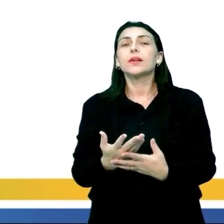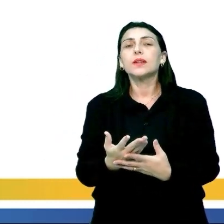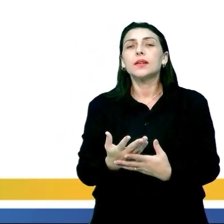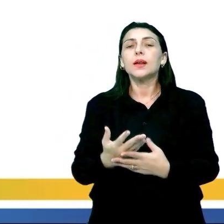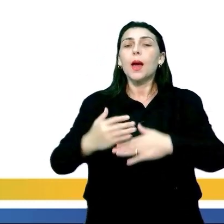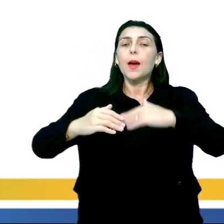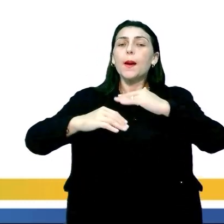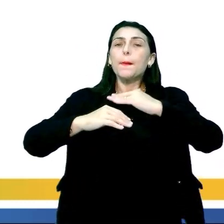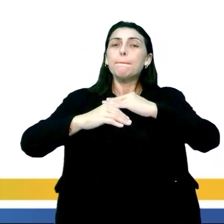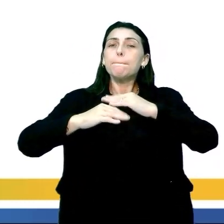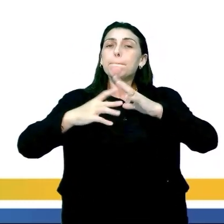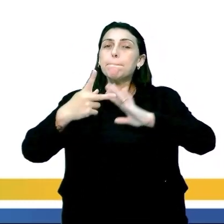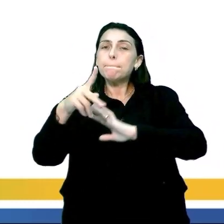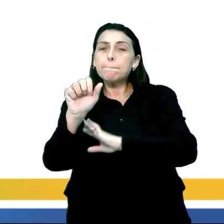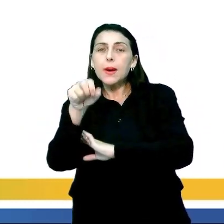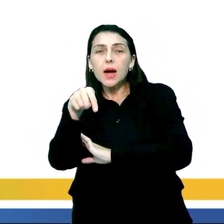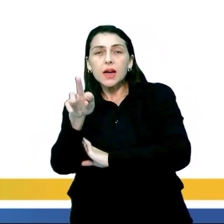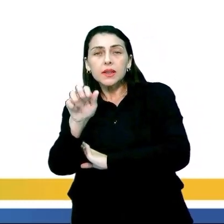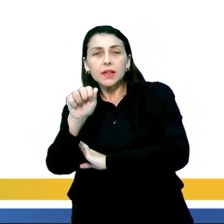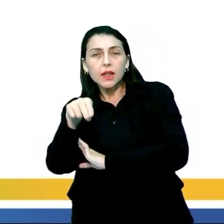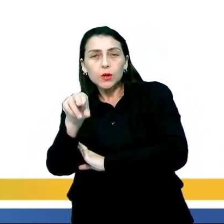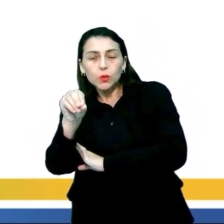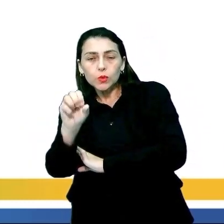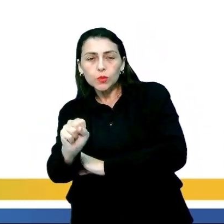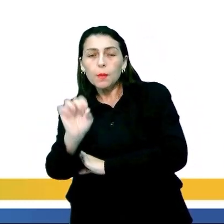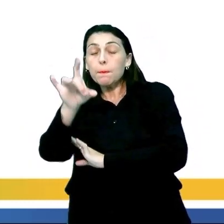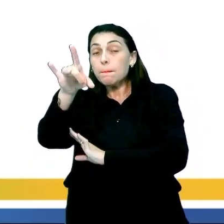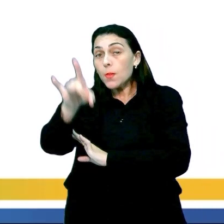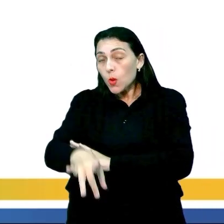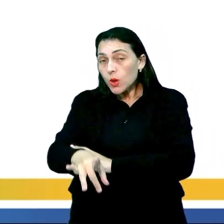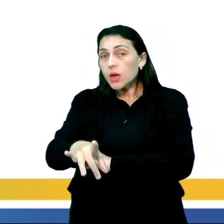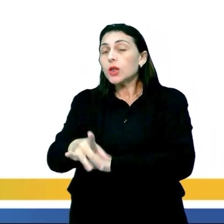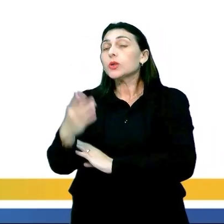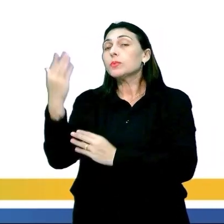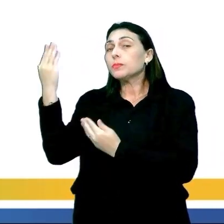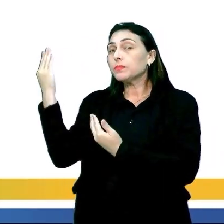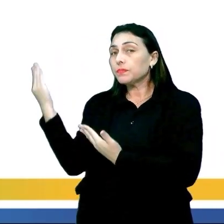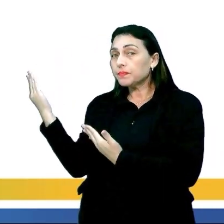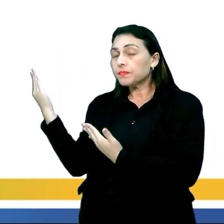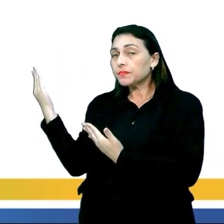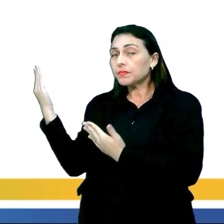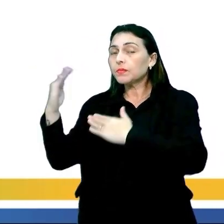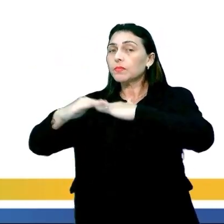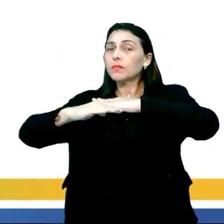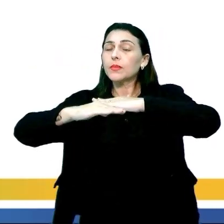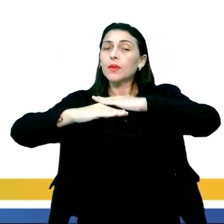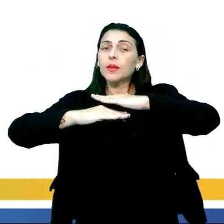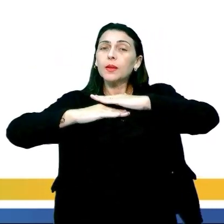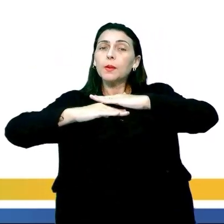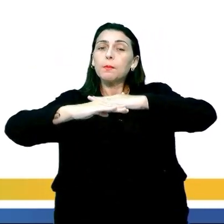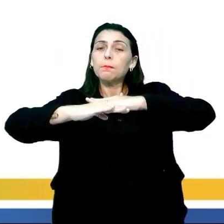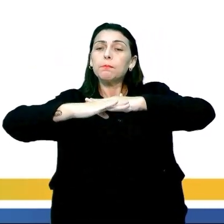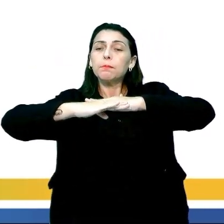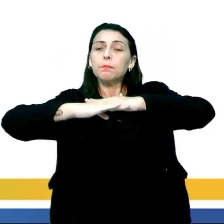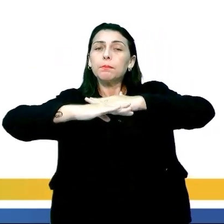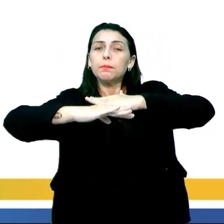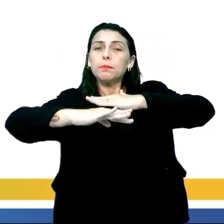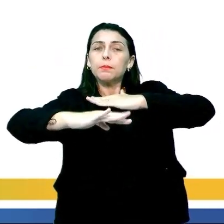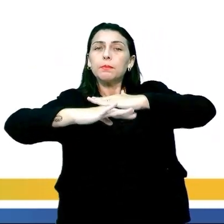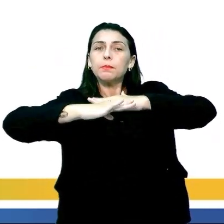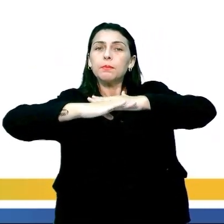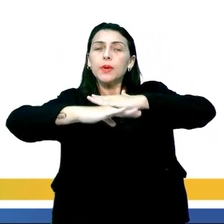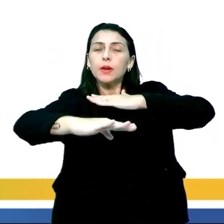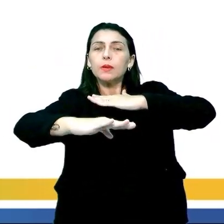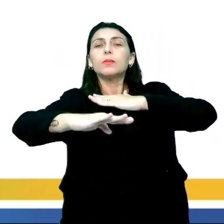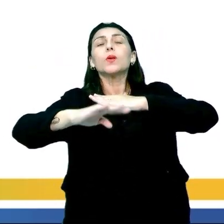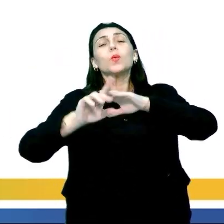chamados pântanos. Bem, por último, não menos importante, a gente tem o bioma Pampa. O